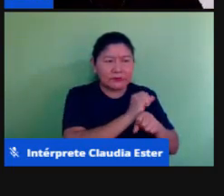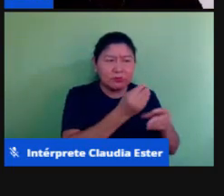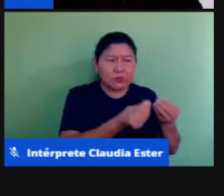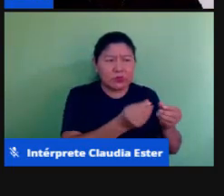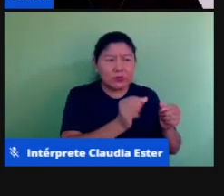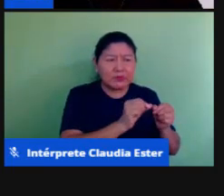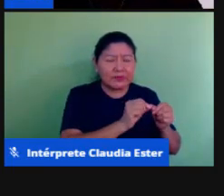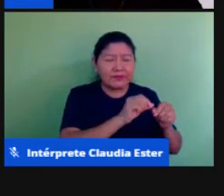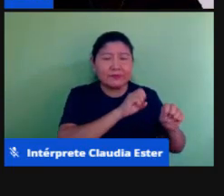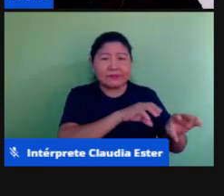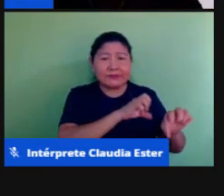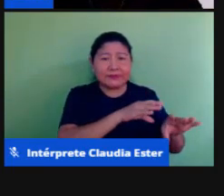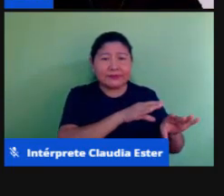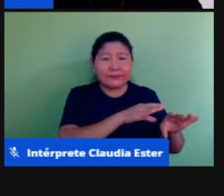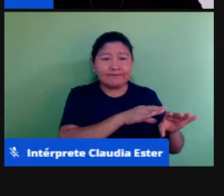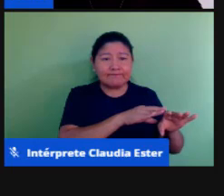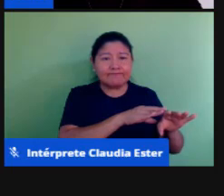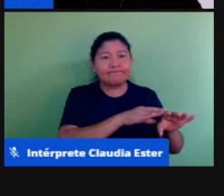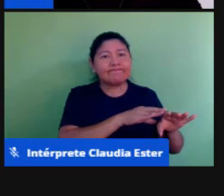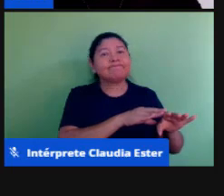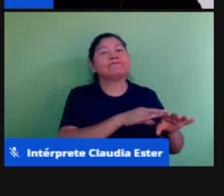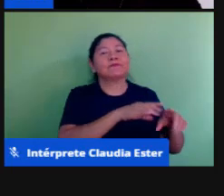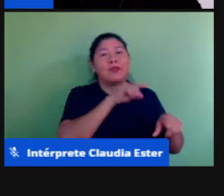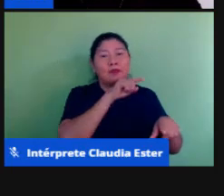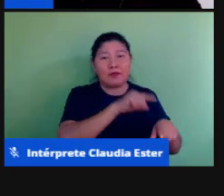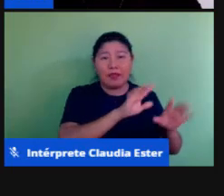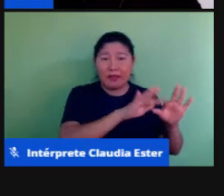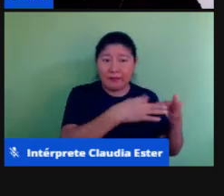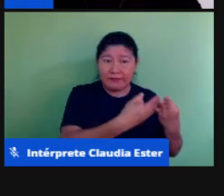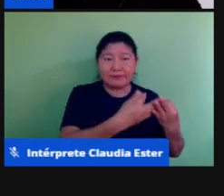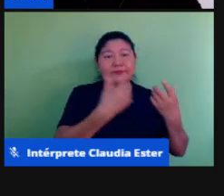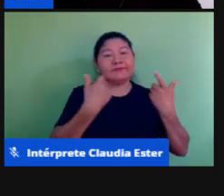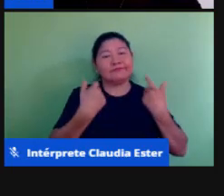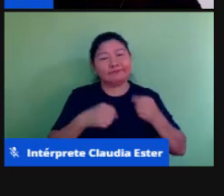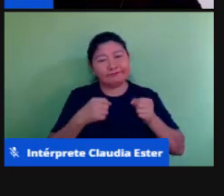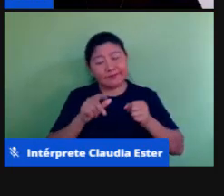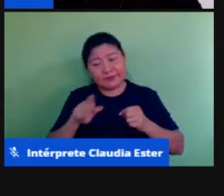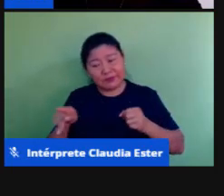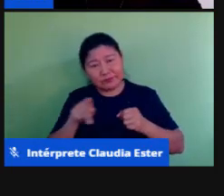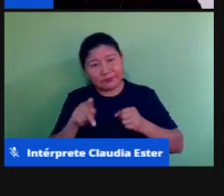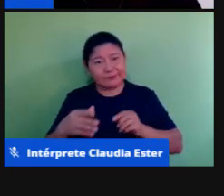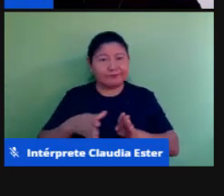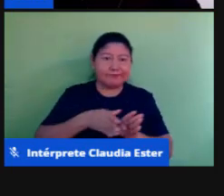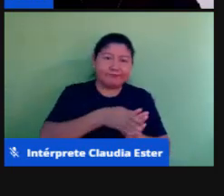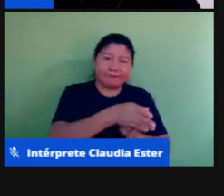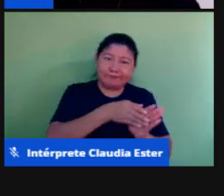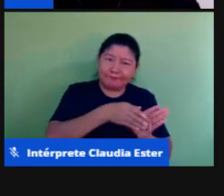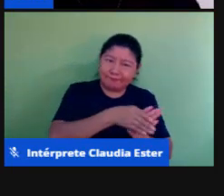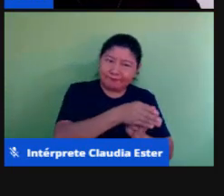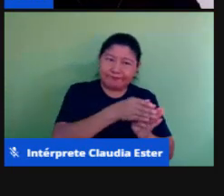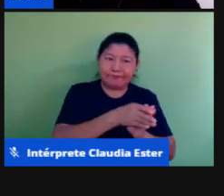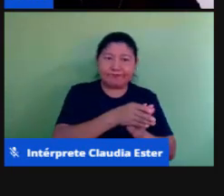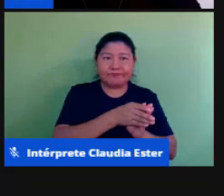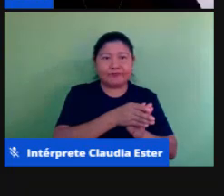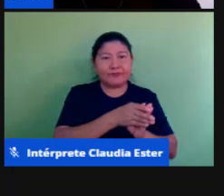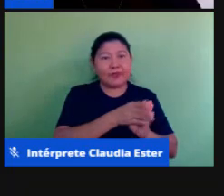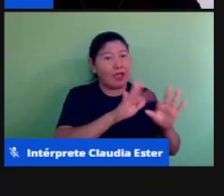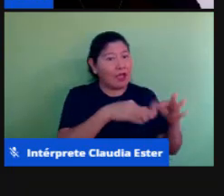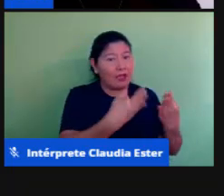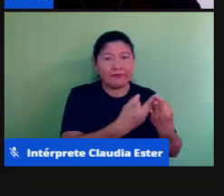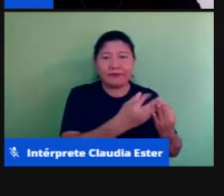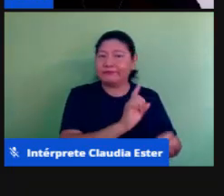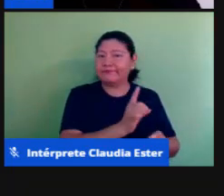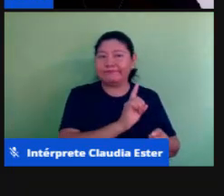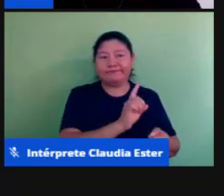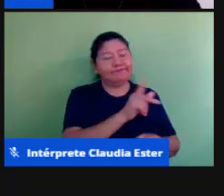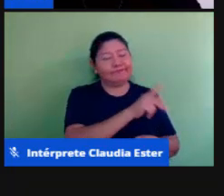pedagógico, ele precisa ser orientado, tá? Os pais não são os professores e não têm